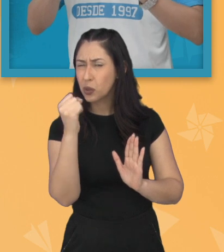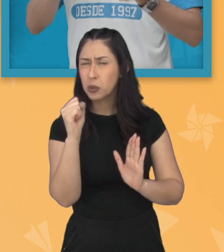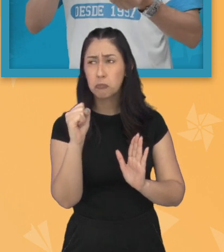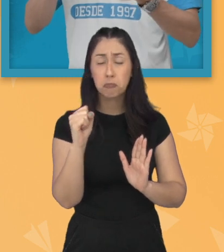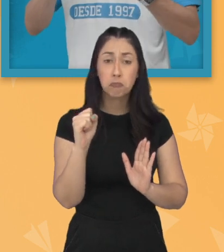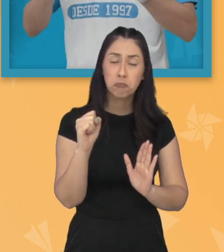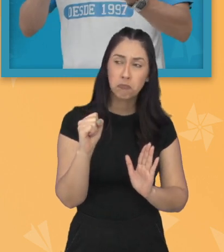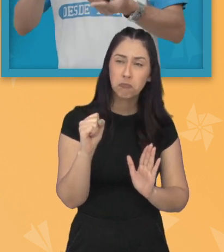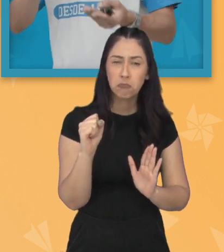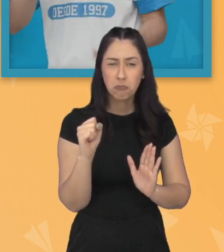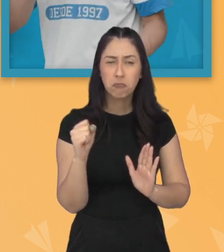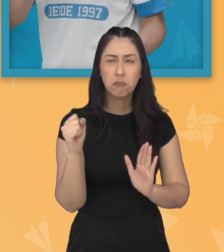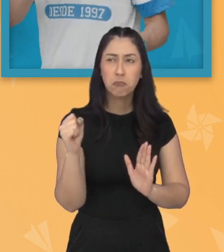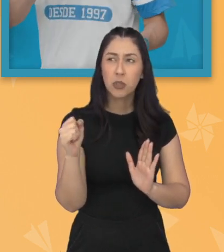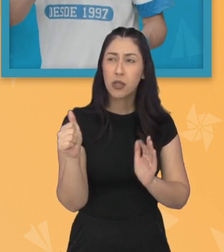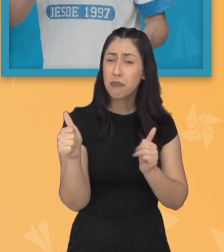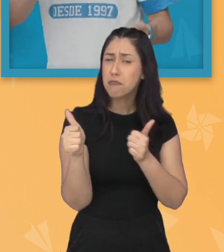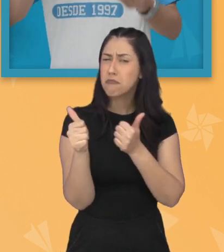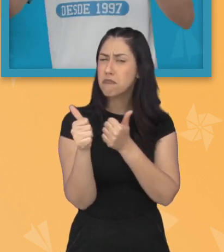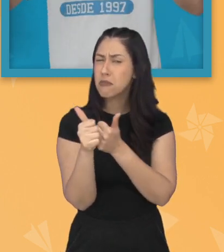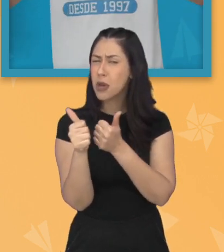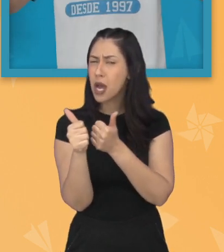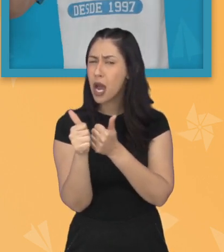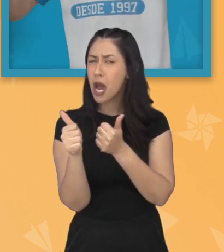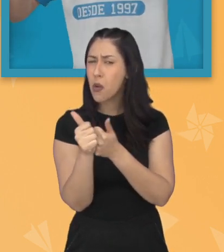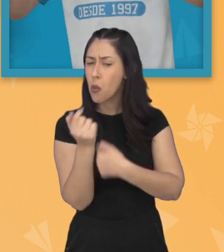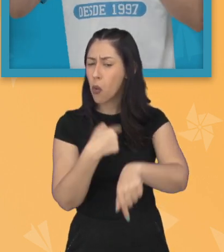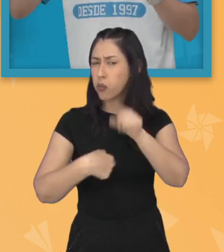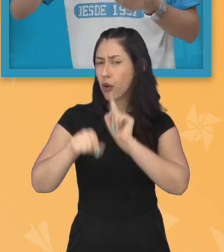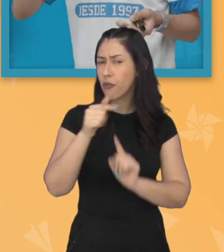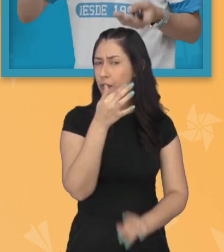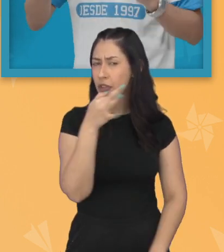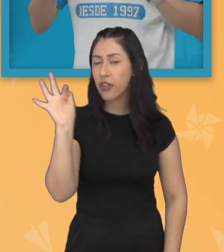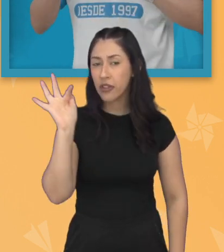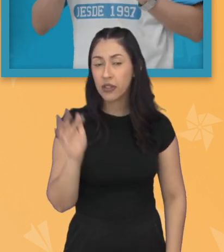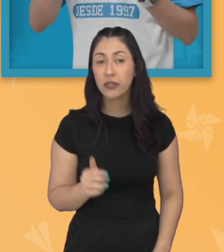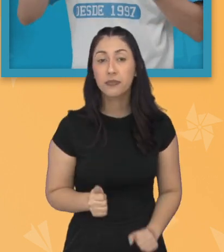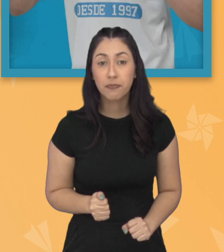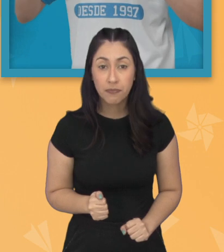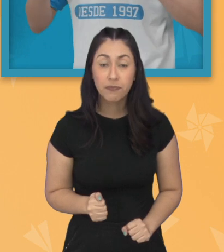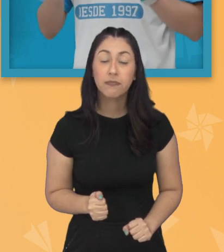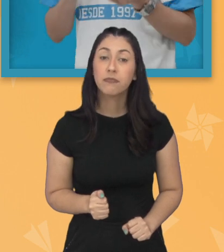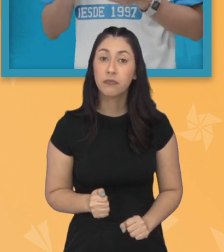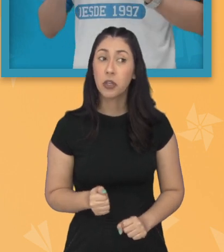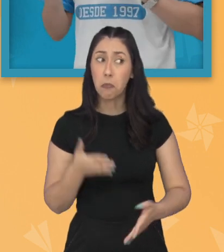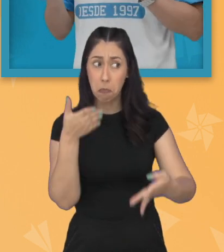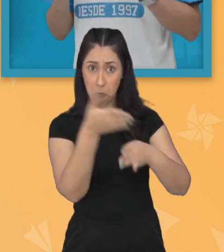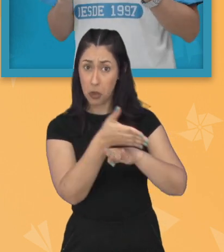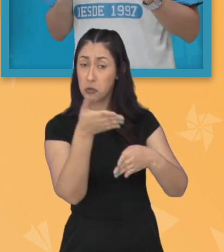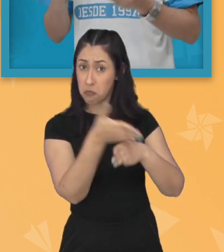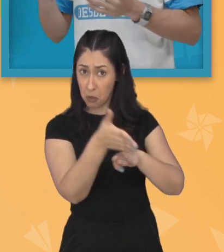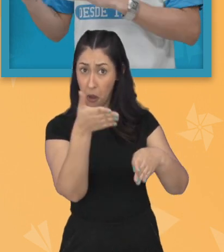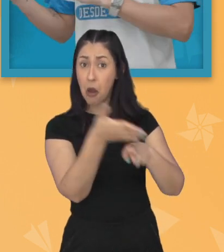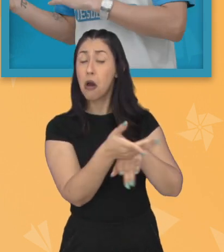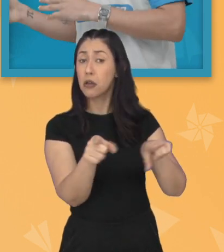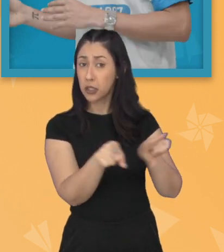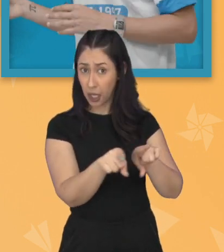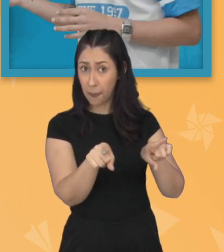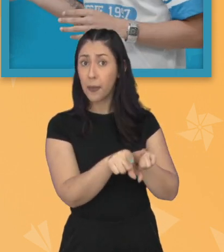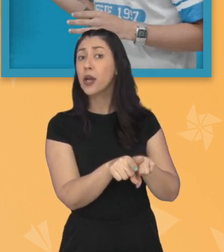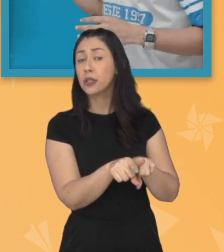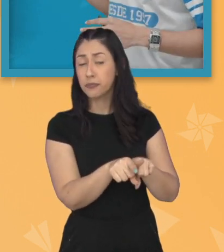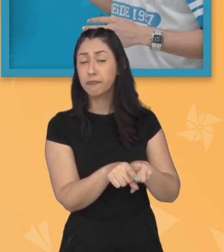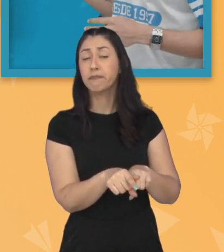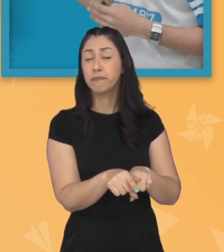ali foi contemporâneo da Revolução Francesa, né, inclusive participando de certa maneira